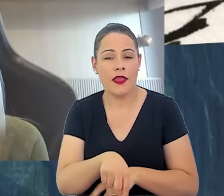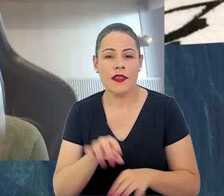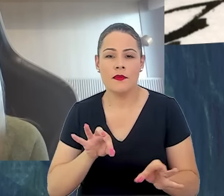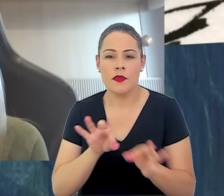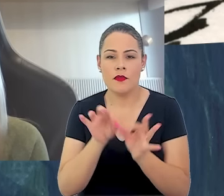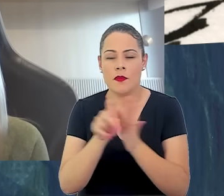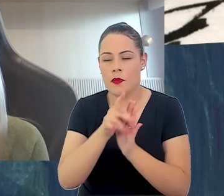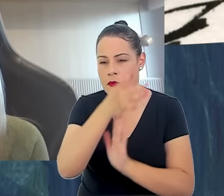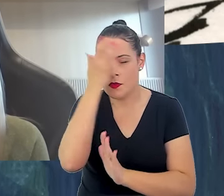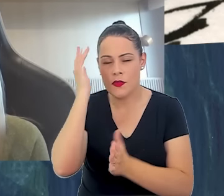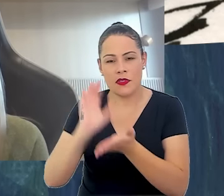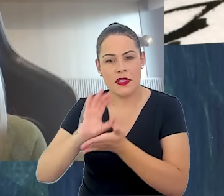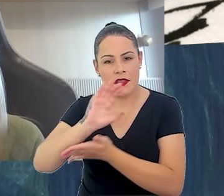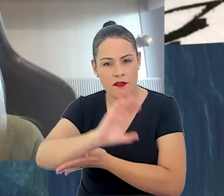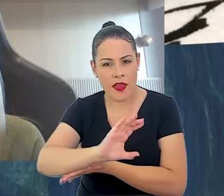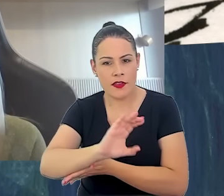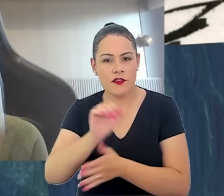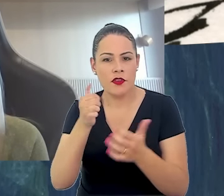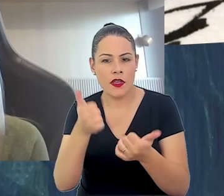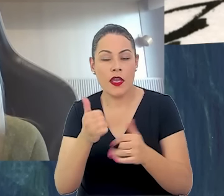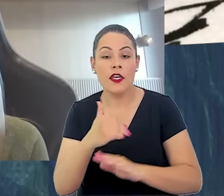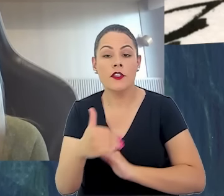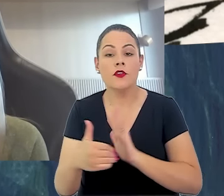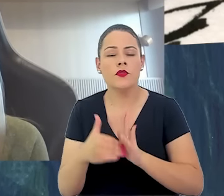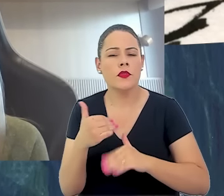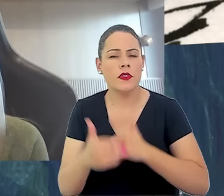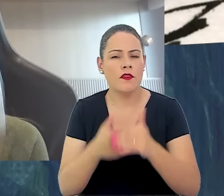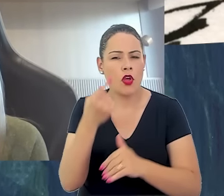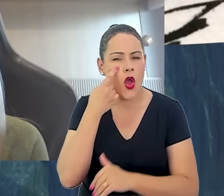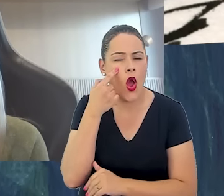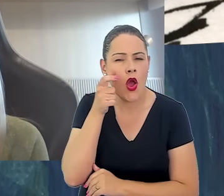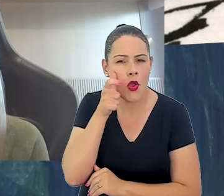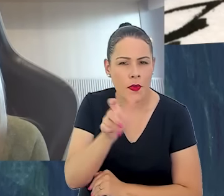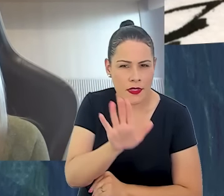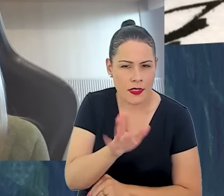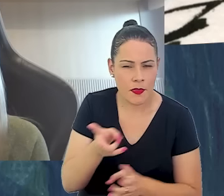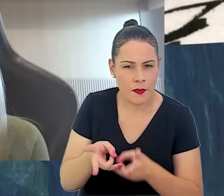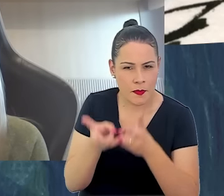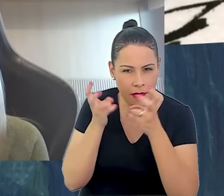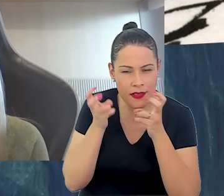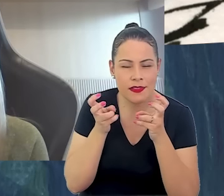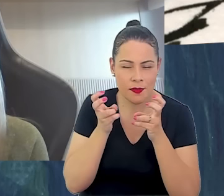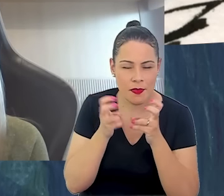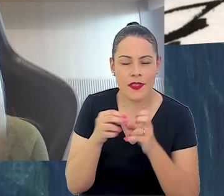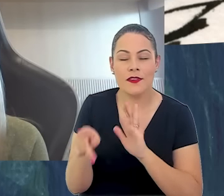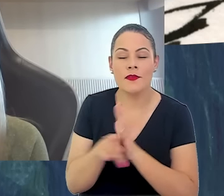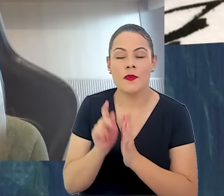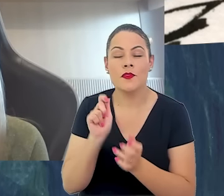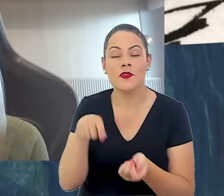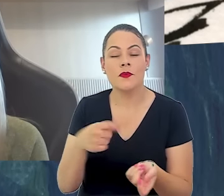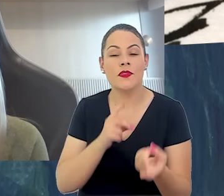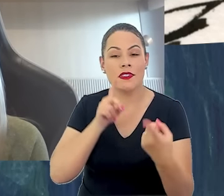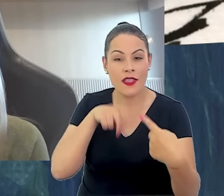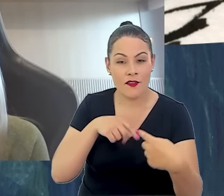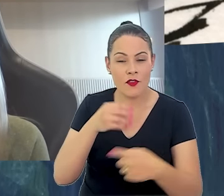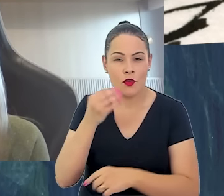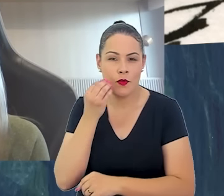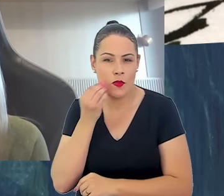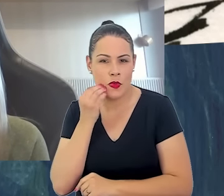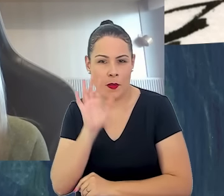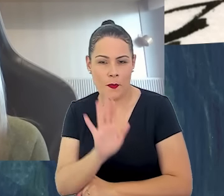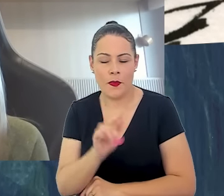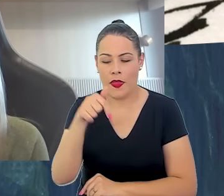aqui específico, para os investidores. E esse avanço, e olha como é interessante você ver também a questão do desafio da